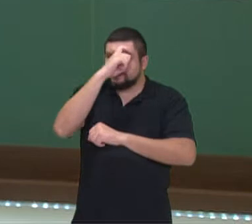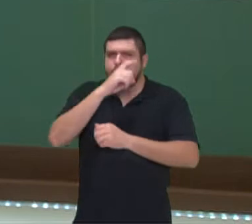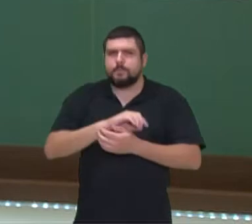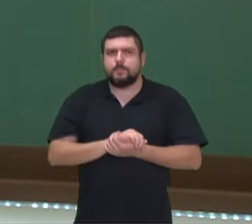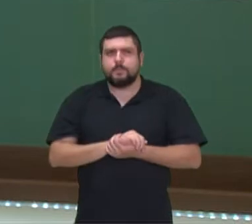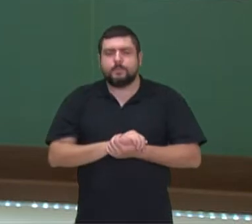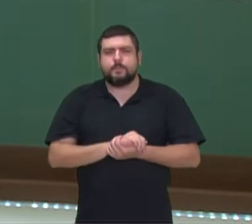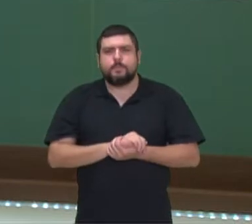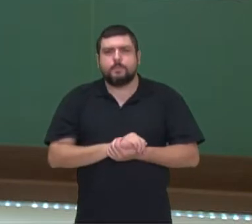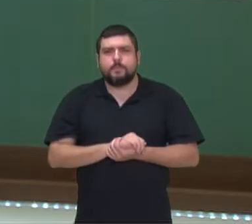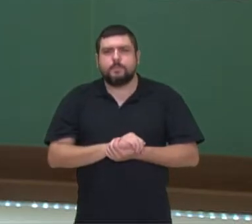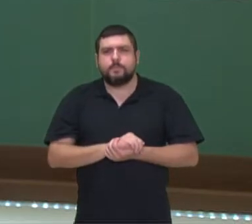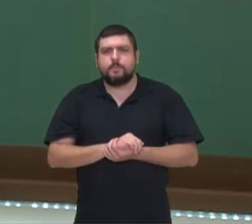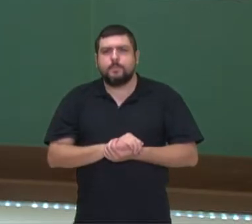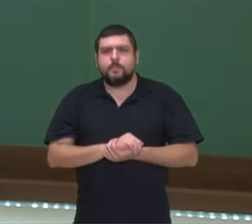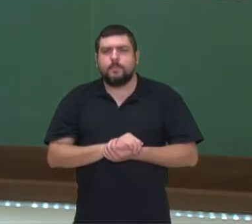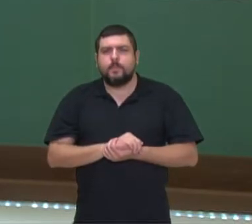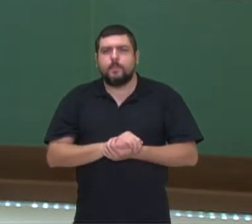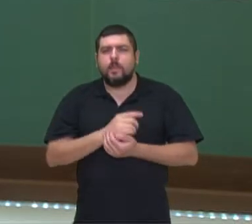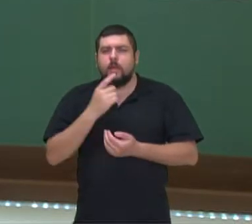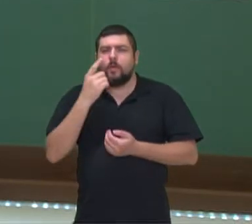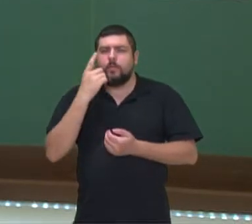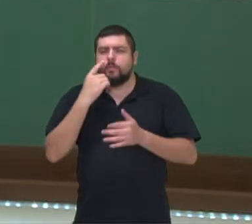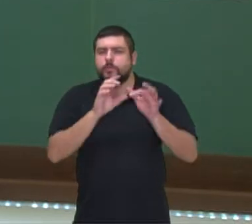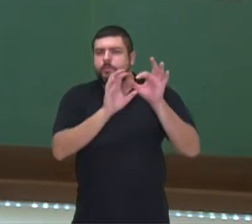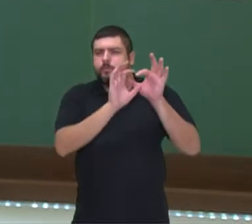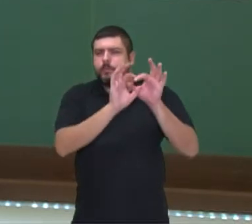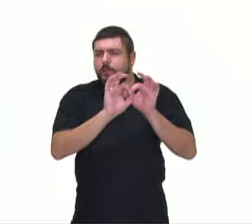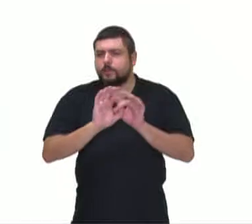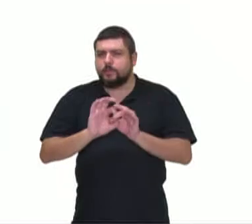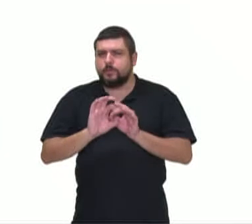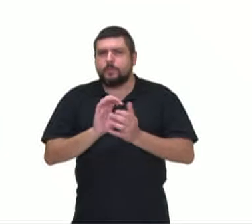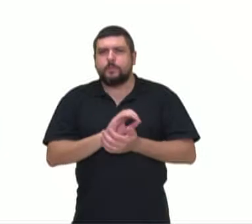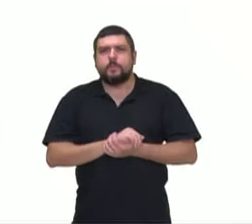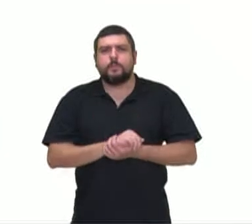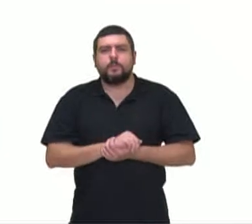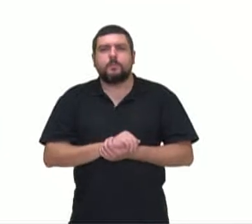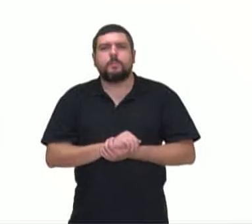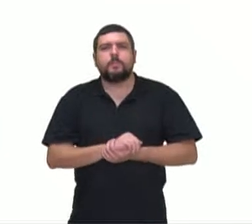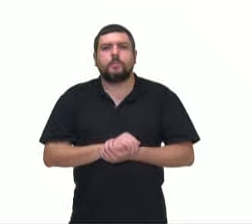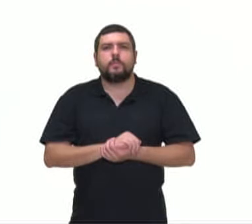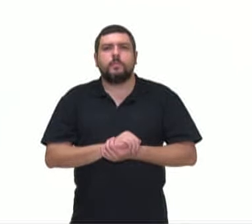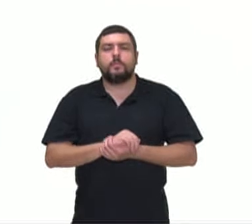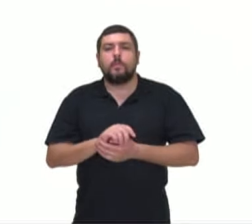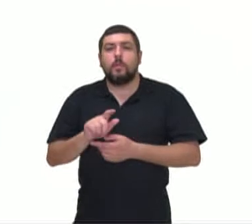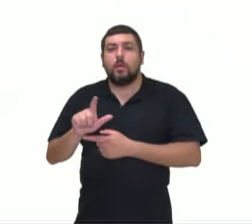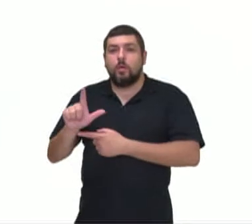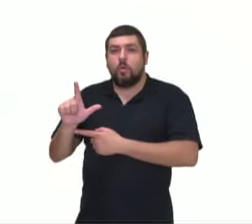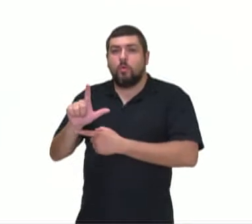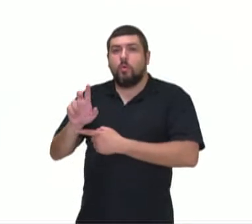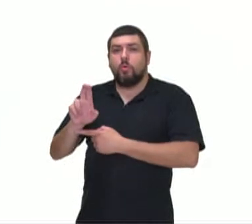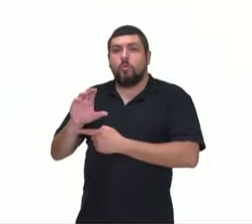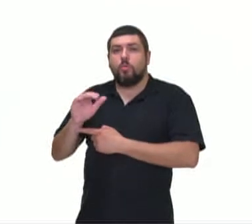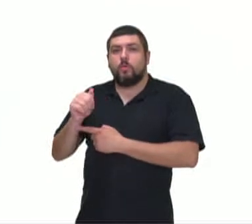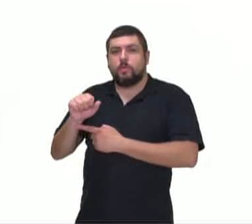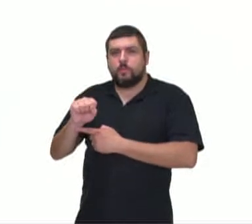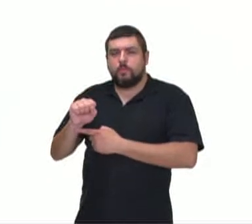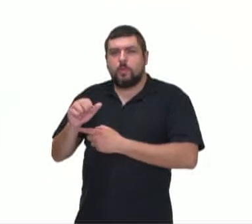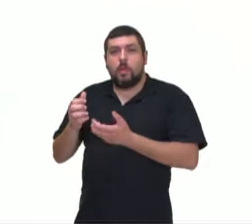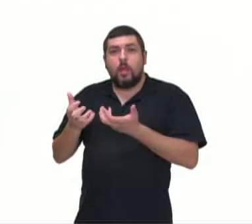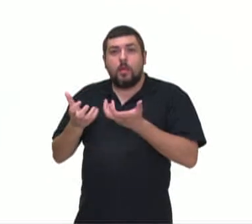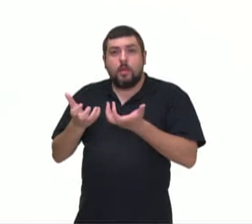só, né? Vamos contextualizar um pouquinho? Ó, Lucas quer produzir folhetos. Para que será?